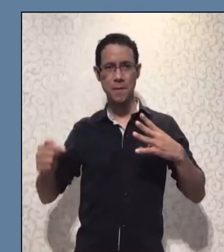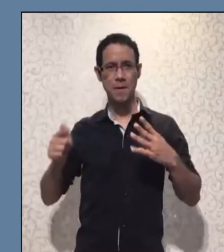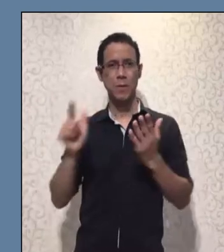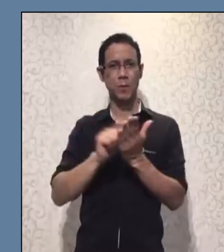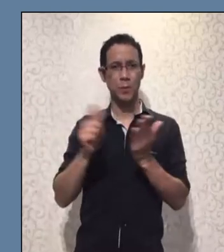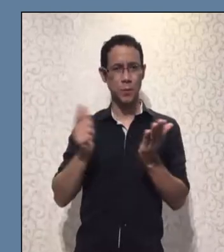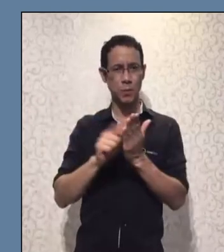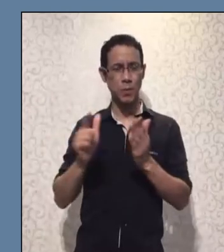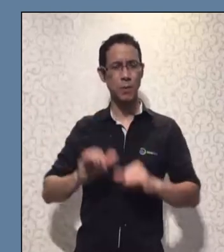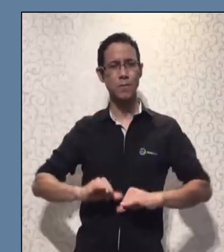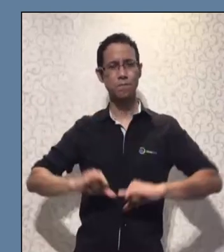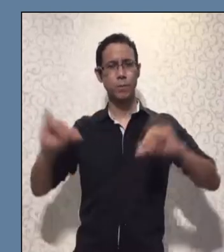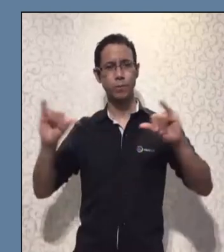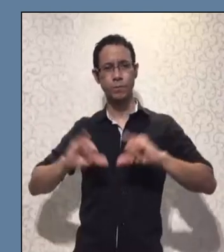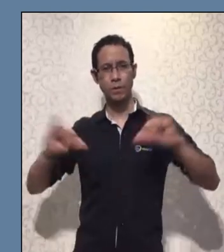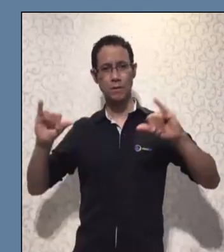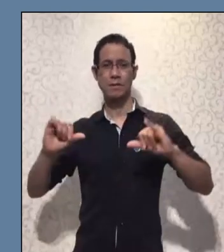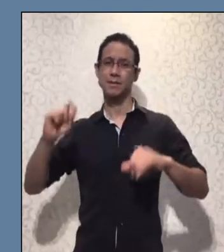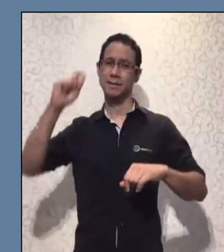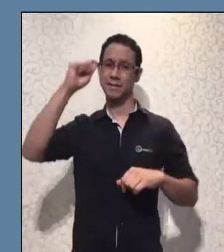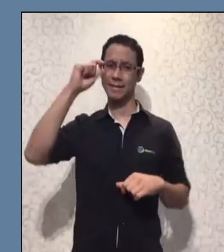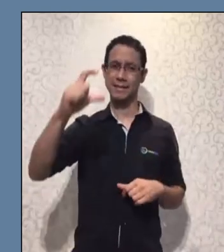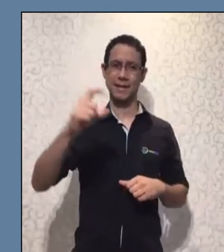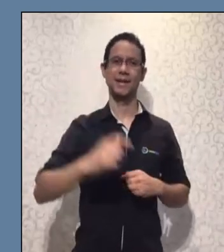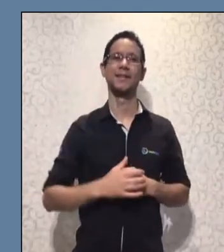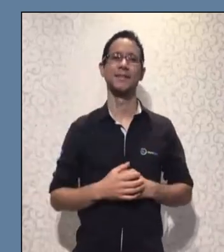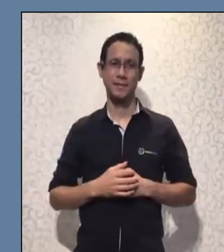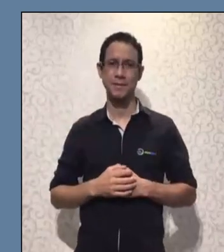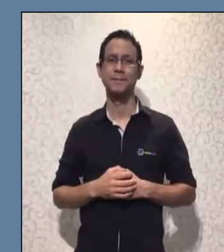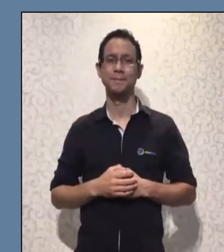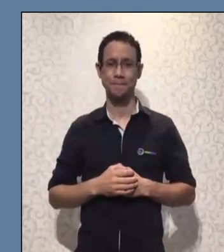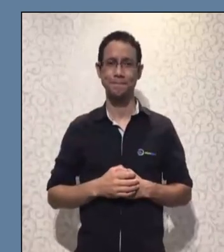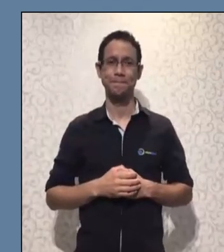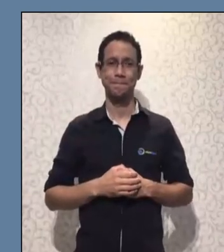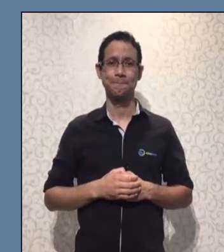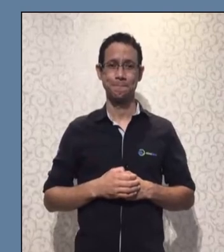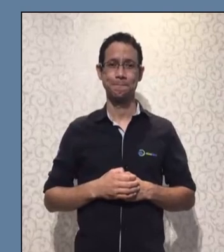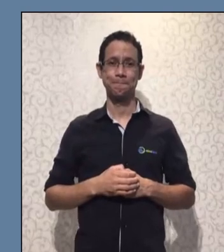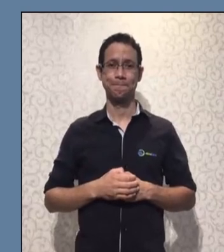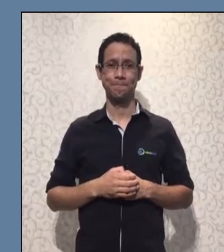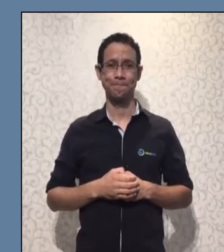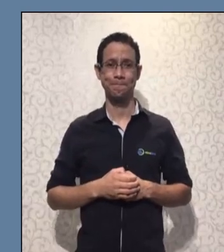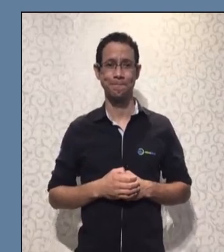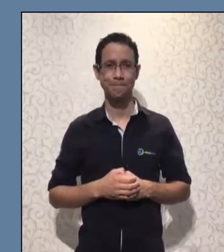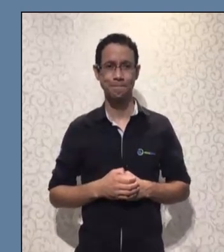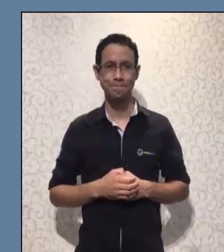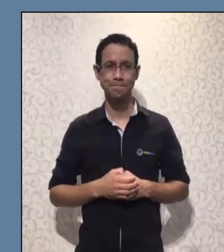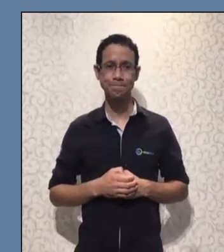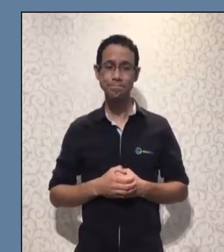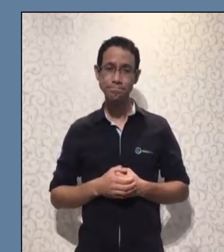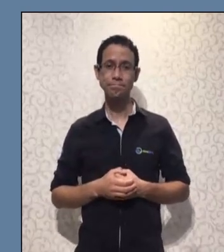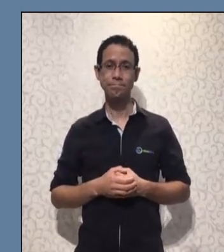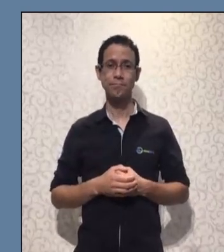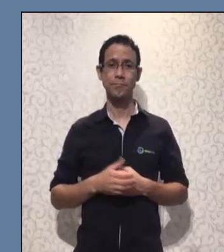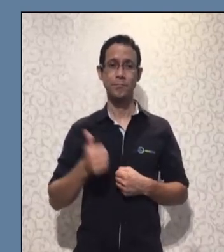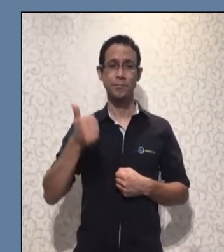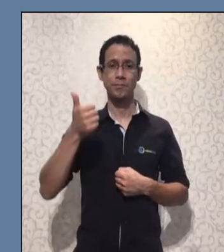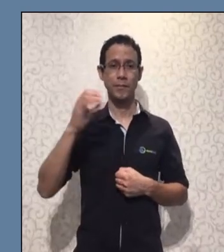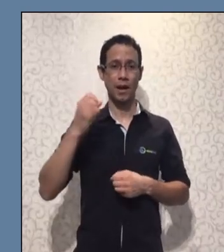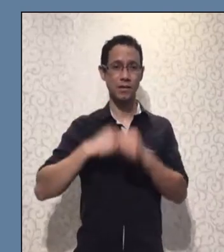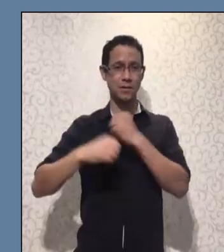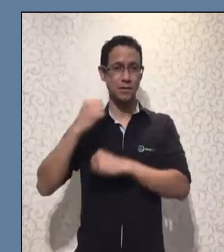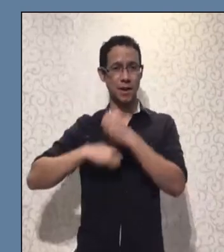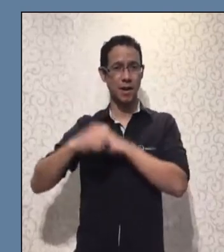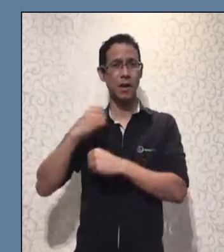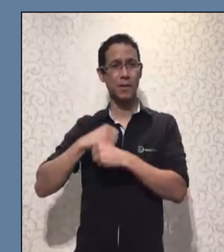muito interessante. Né? Eu não vi isso há 10 anos atrás, né? É